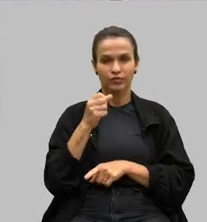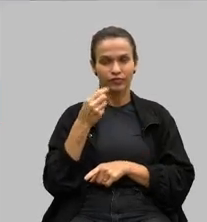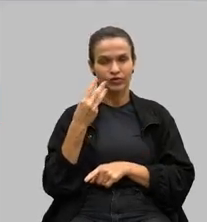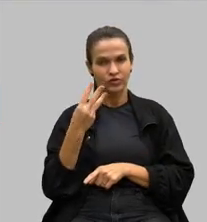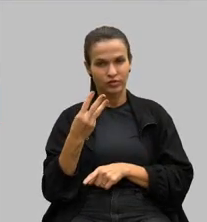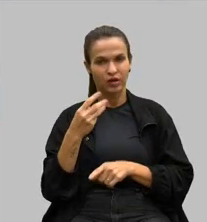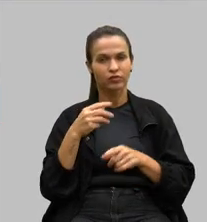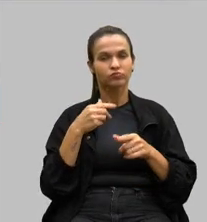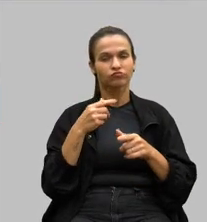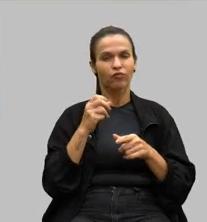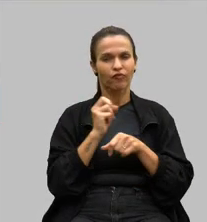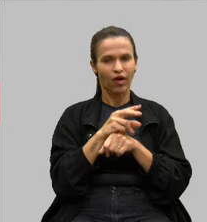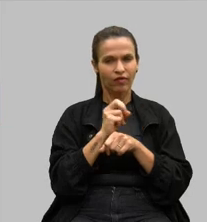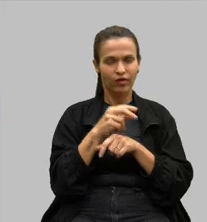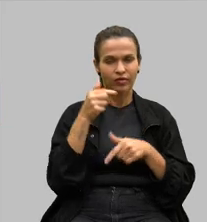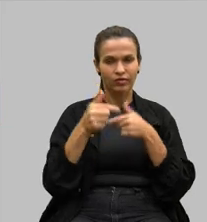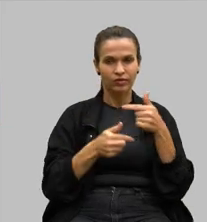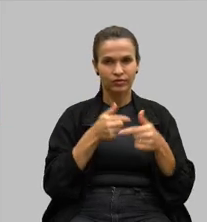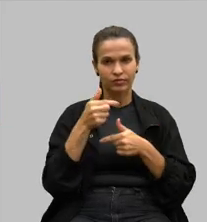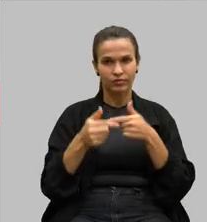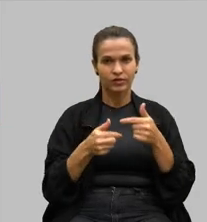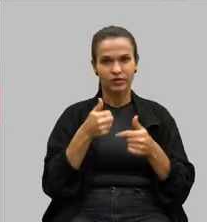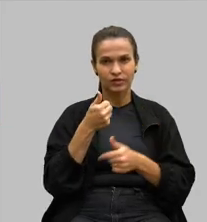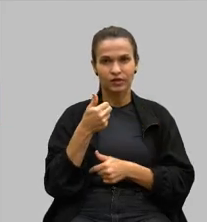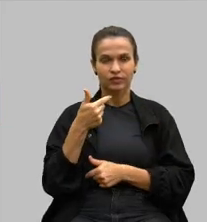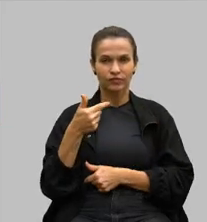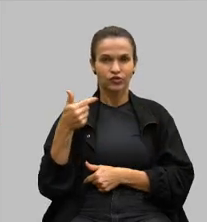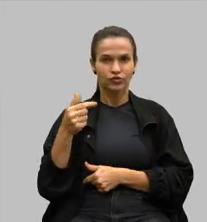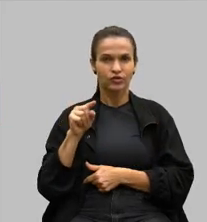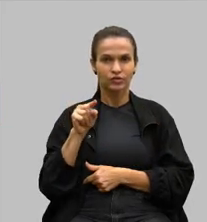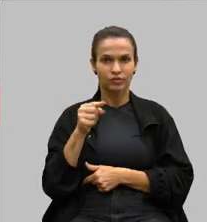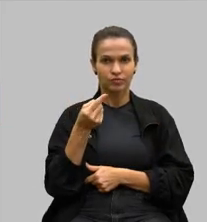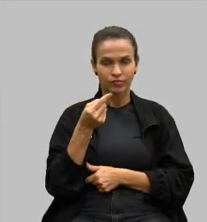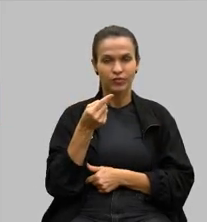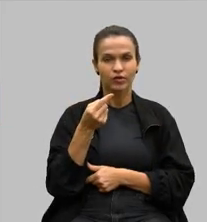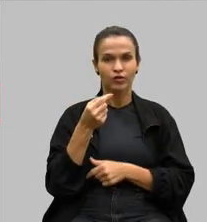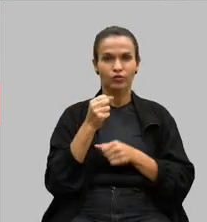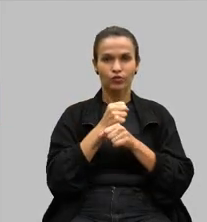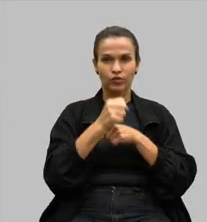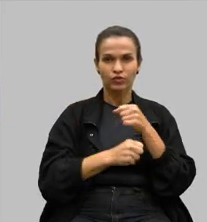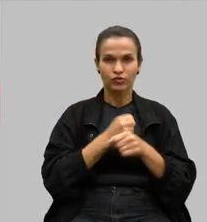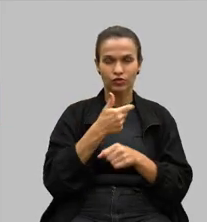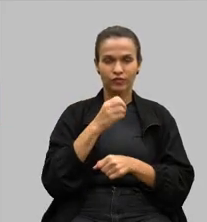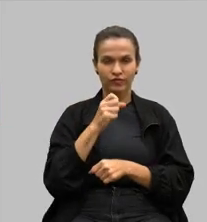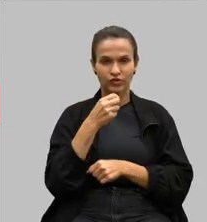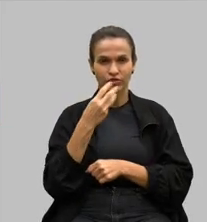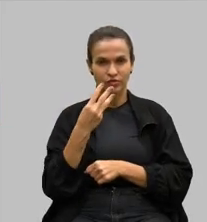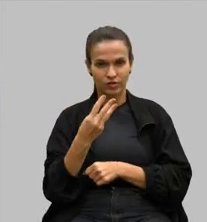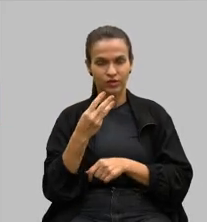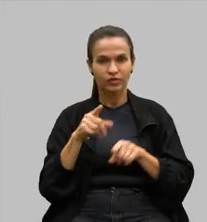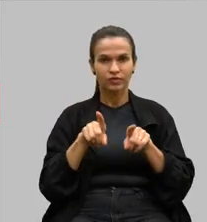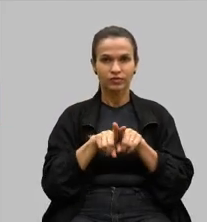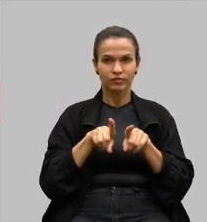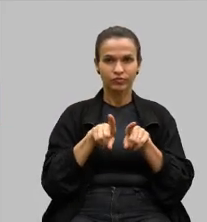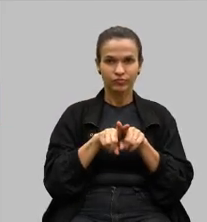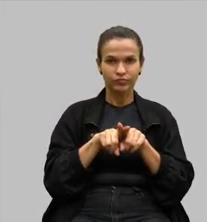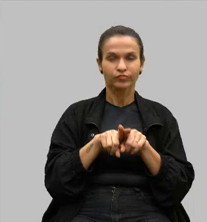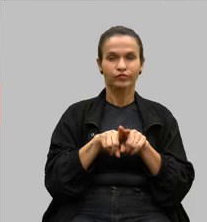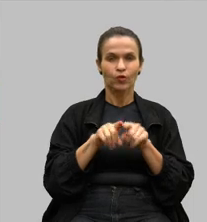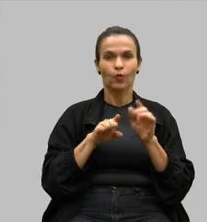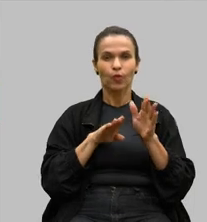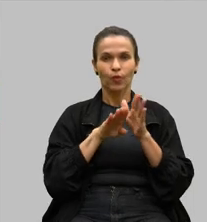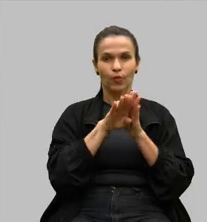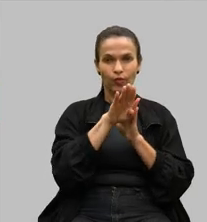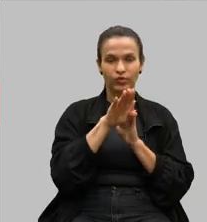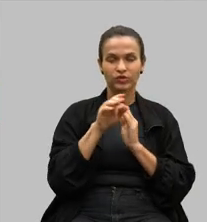decolagens eh 122.000 em 2023 109,5 em 2022 um aumento de